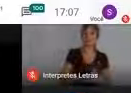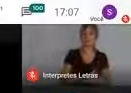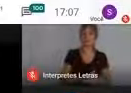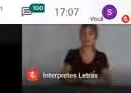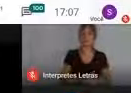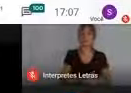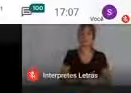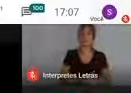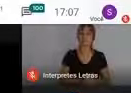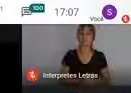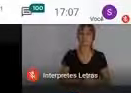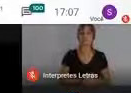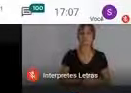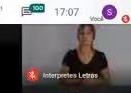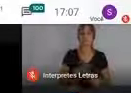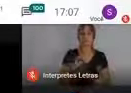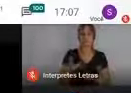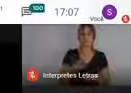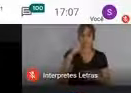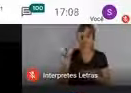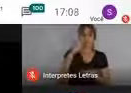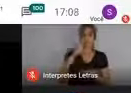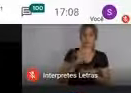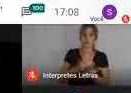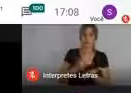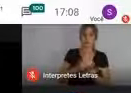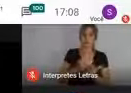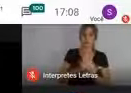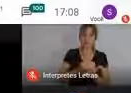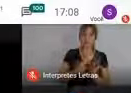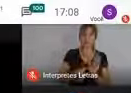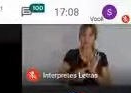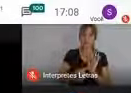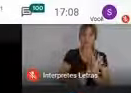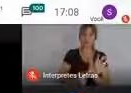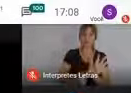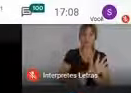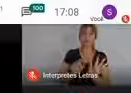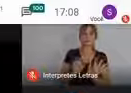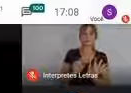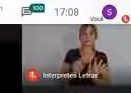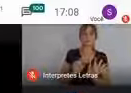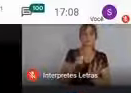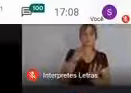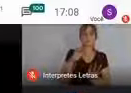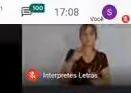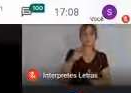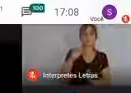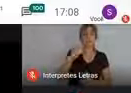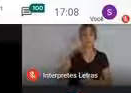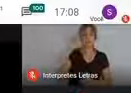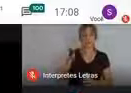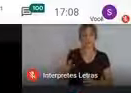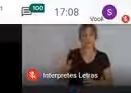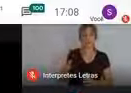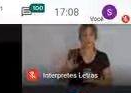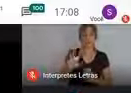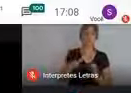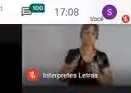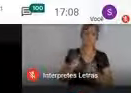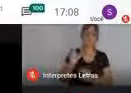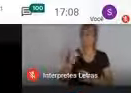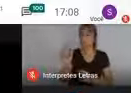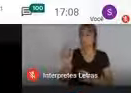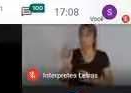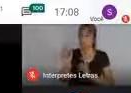sua tese, são itens de origem banto, de línguas africanas. Então, ele selecionou algumas palavras que